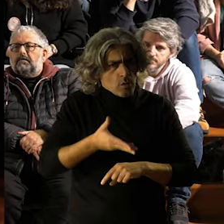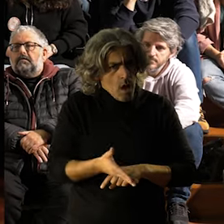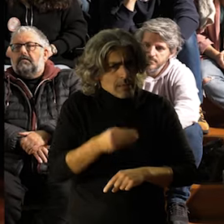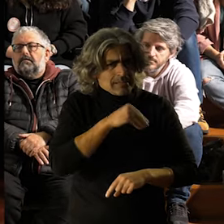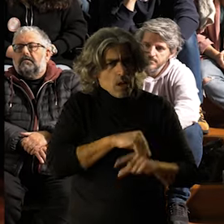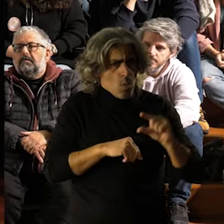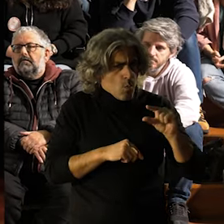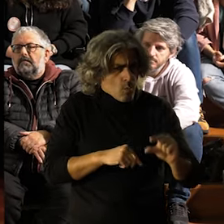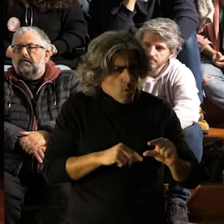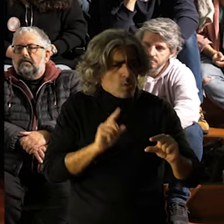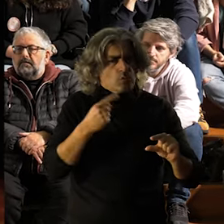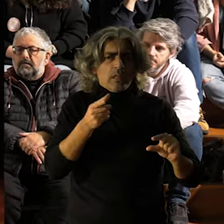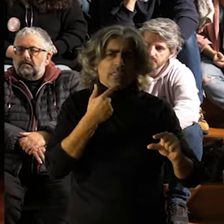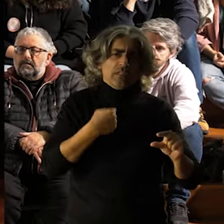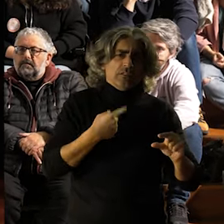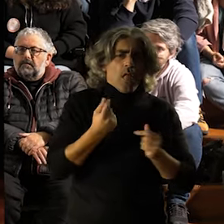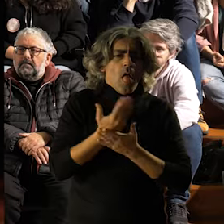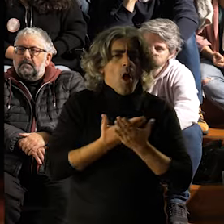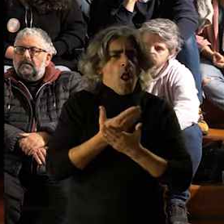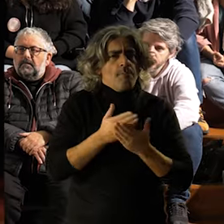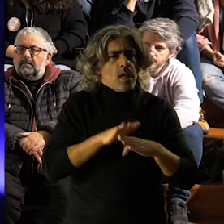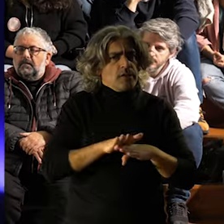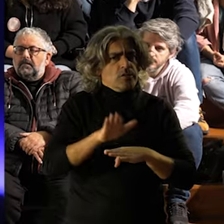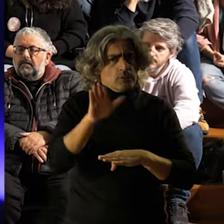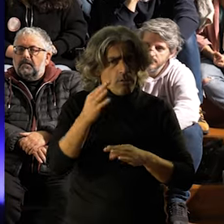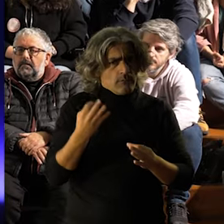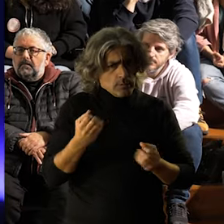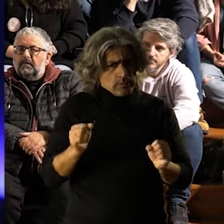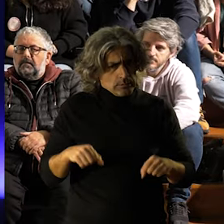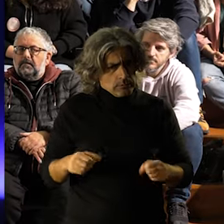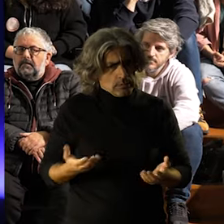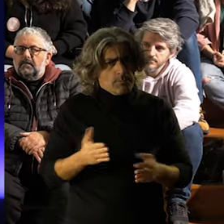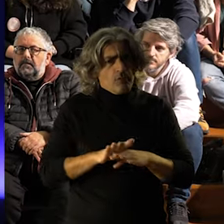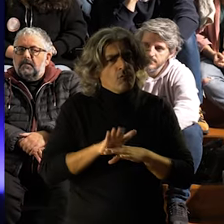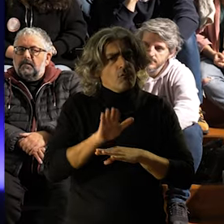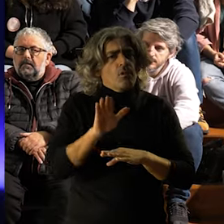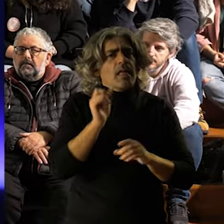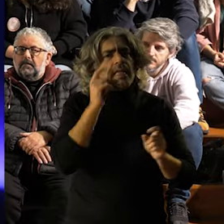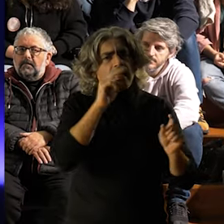pouco salário para depois nos virem dizer que a economia está a crescer, pois está a crescer, mas a crescer para quem?